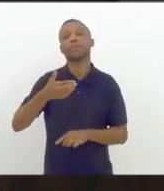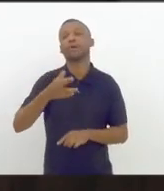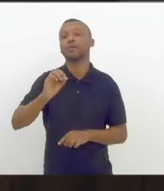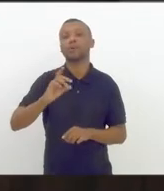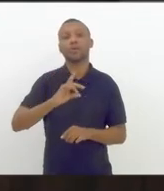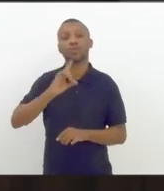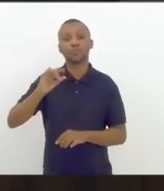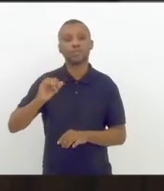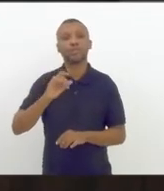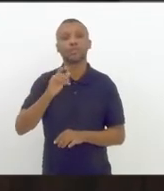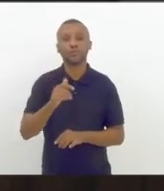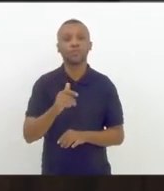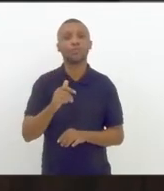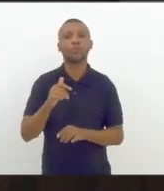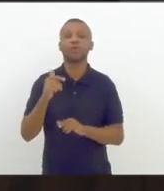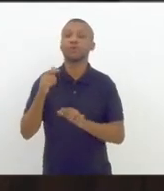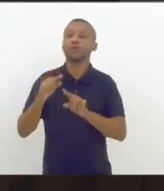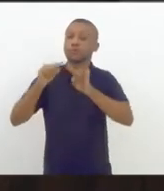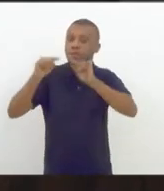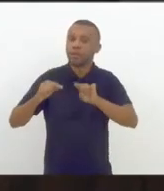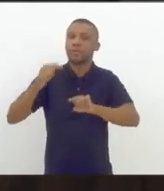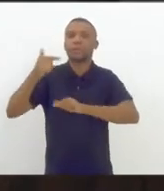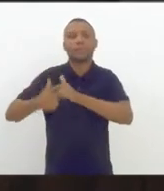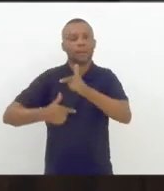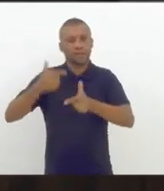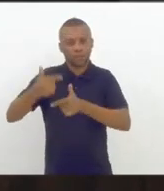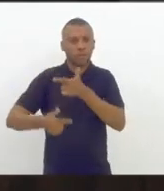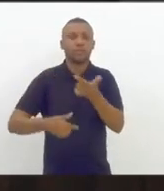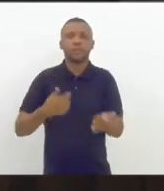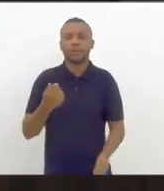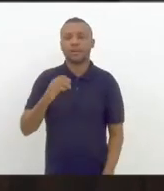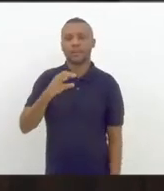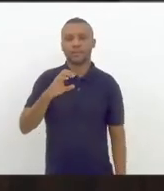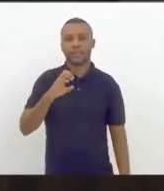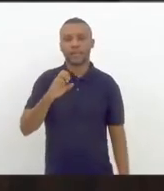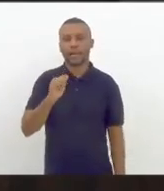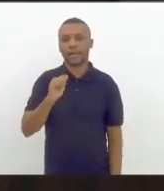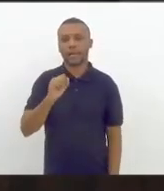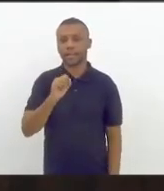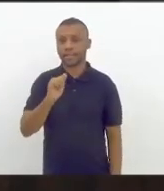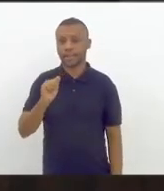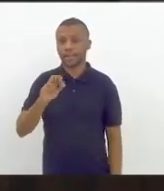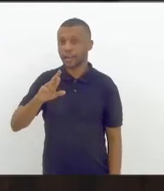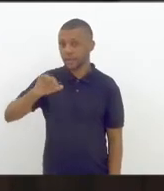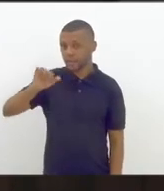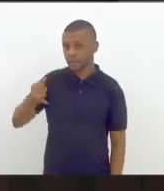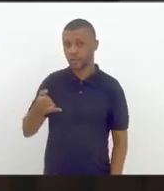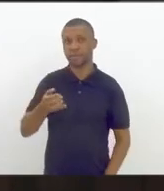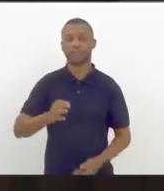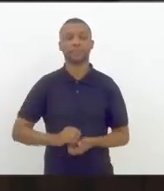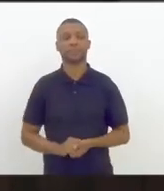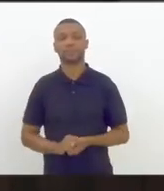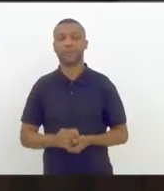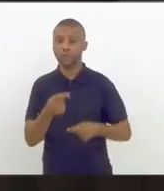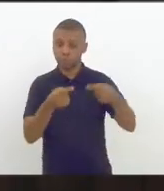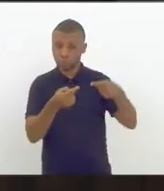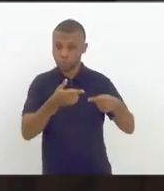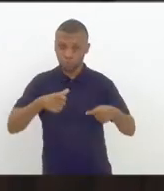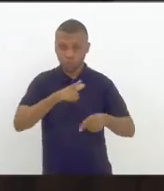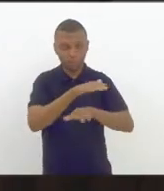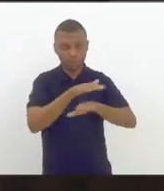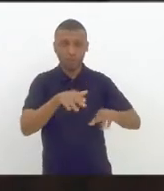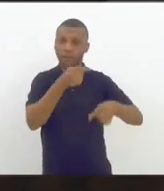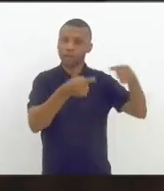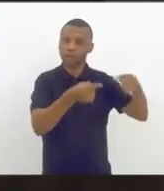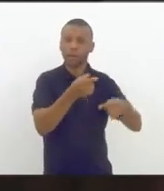dos carregadores das centrais de abastecimento do Estado do Rio de Janeiro, Ceasa RJ. Em discussão, não havendo que queira discutir, encerra a discussão, em